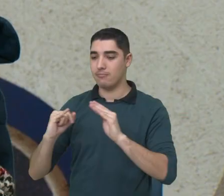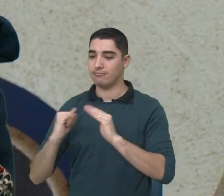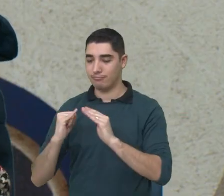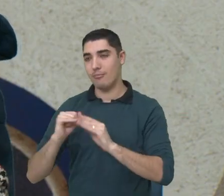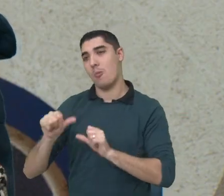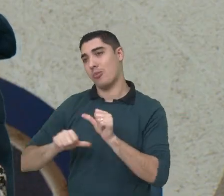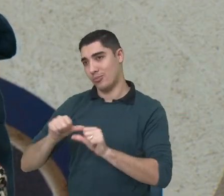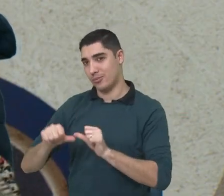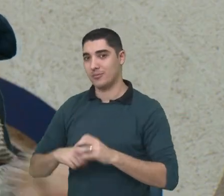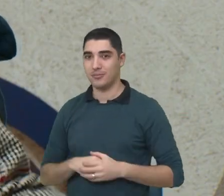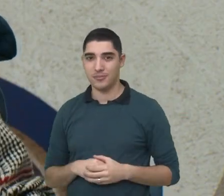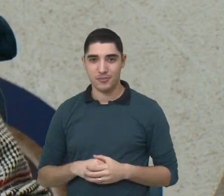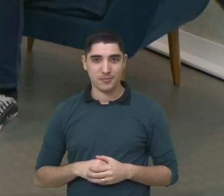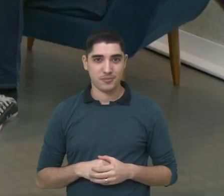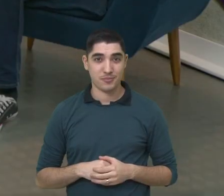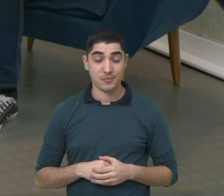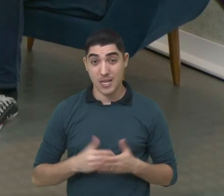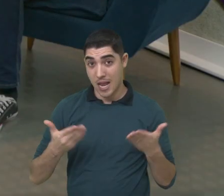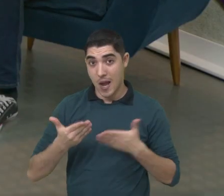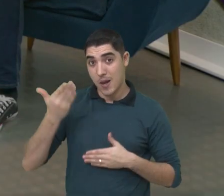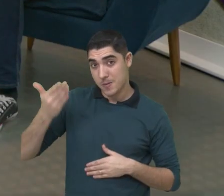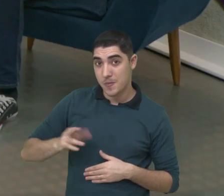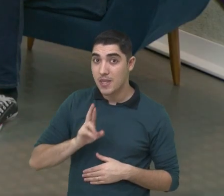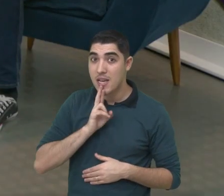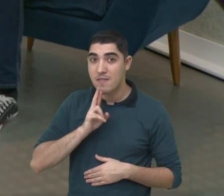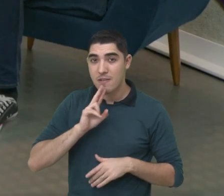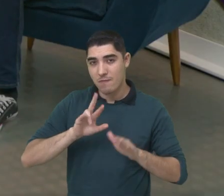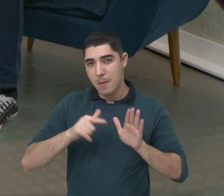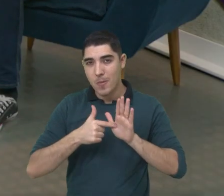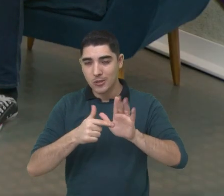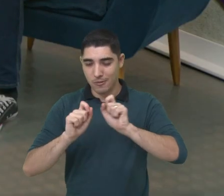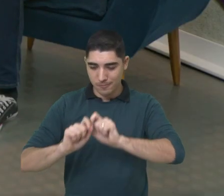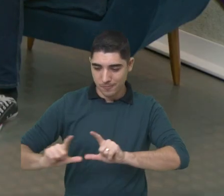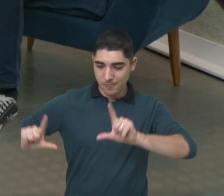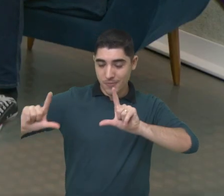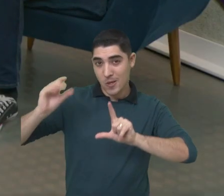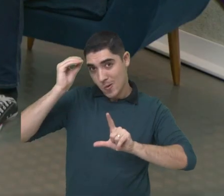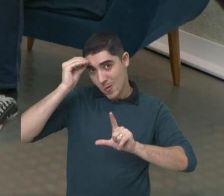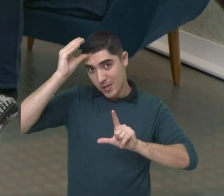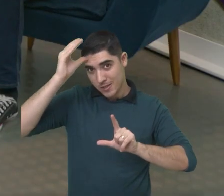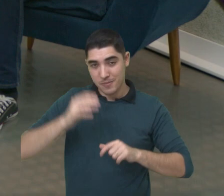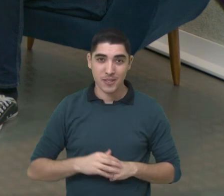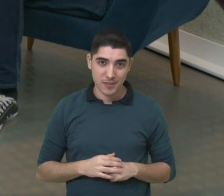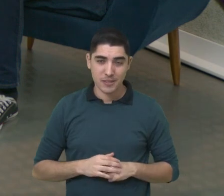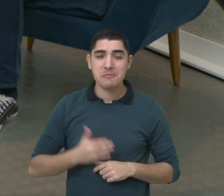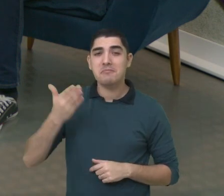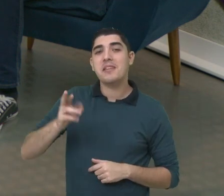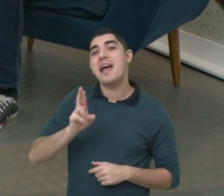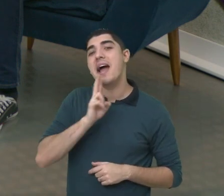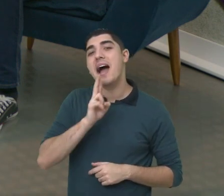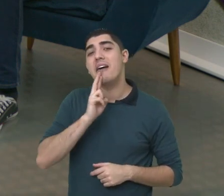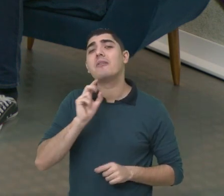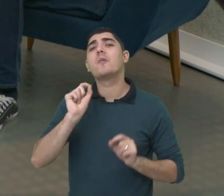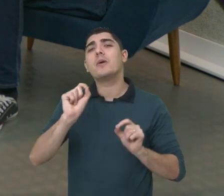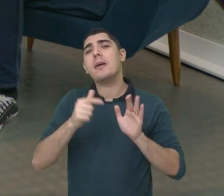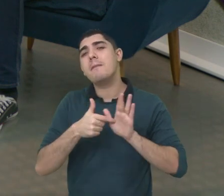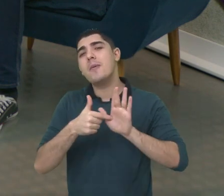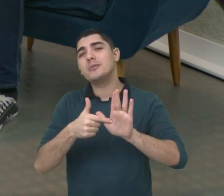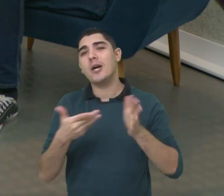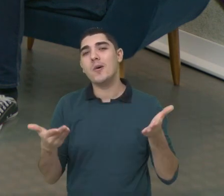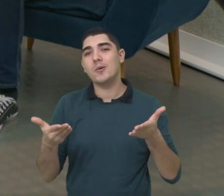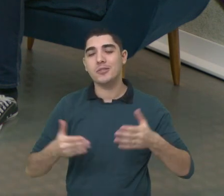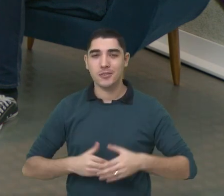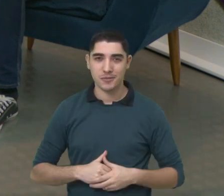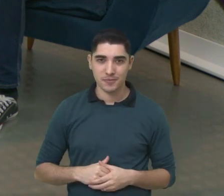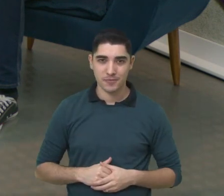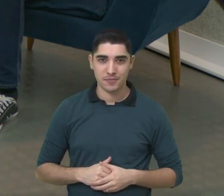é atingido. E agora a Rafaele Franco nos espera na plataforma do conhecimento. E aí, Rafa, o que você conta